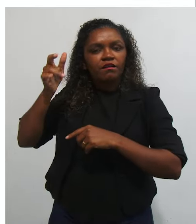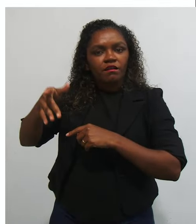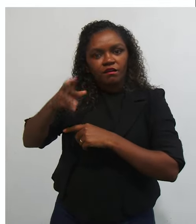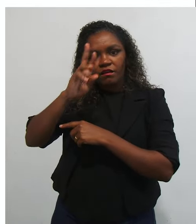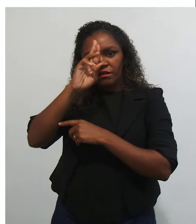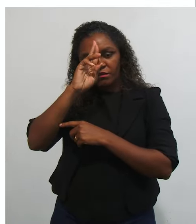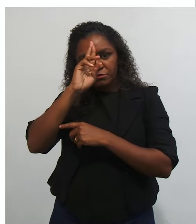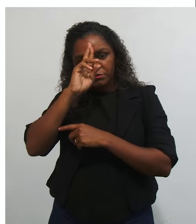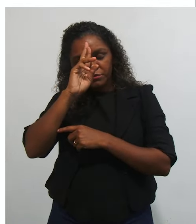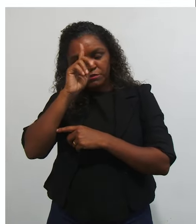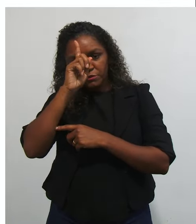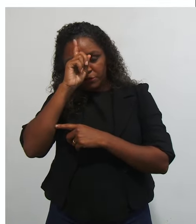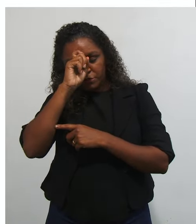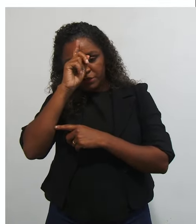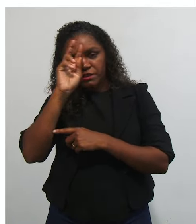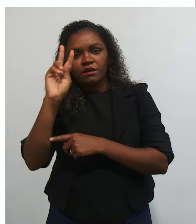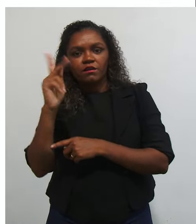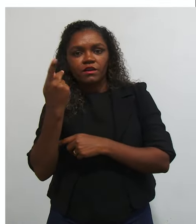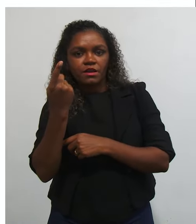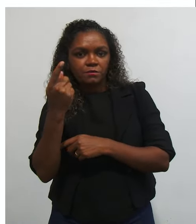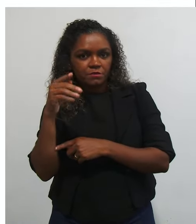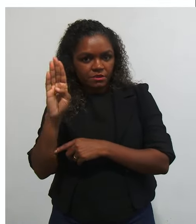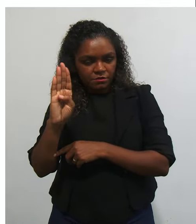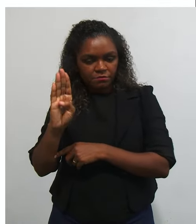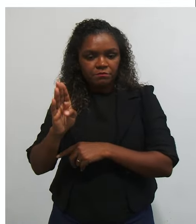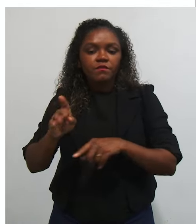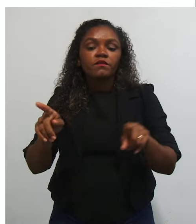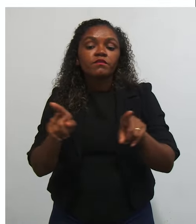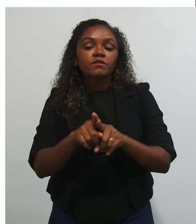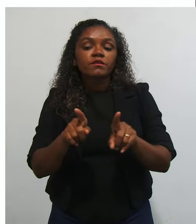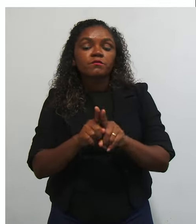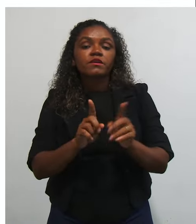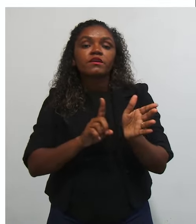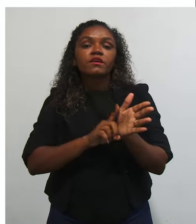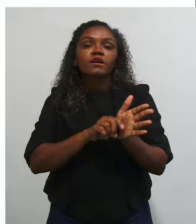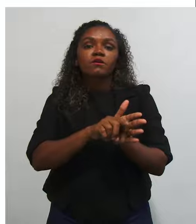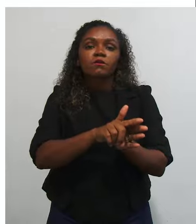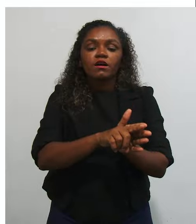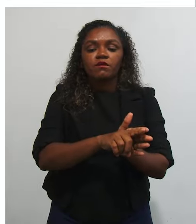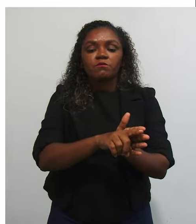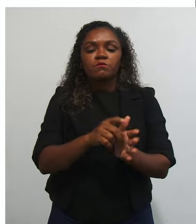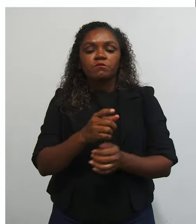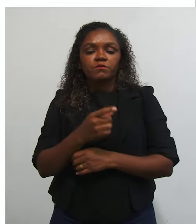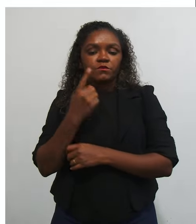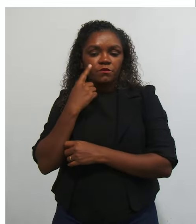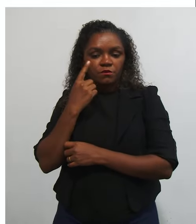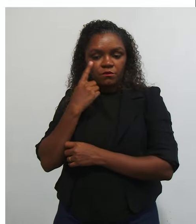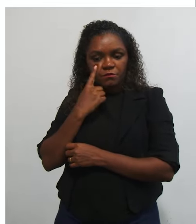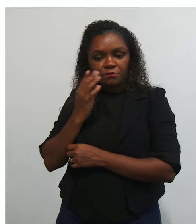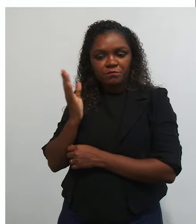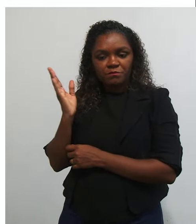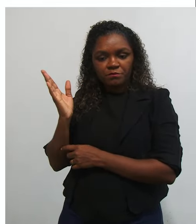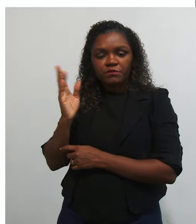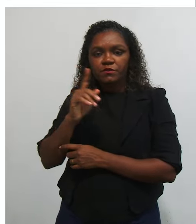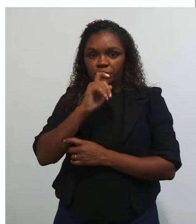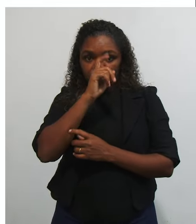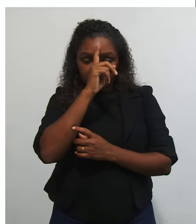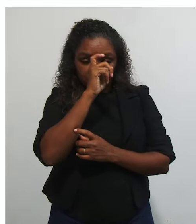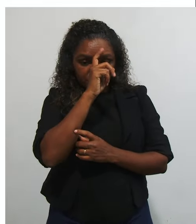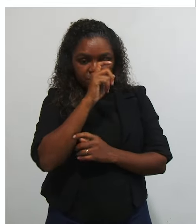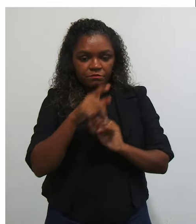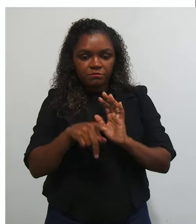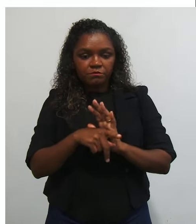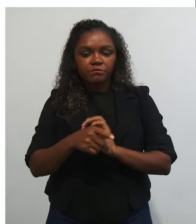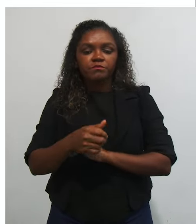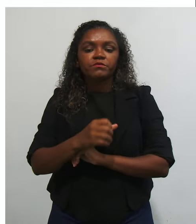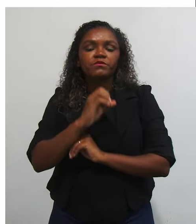orçamentária 03, que é o Complexo Hospitalar Regional de Cacoal. Então, essa estrutura, órgão 2 códigos, unidade